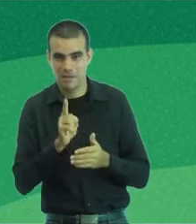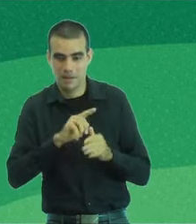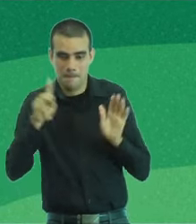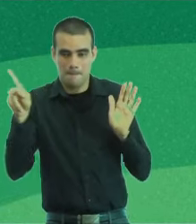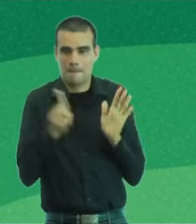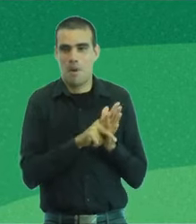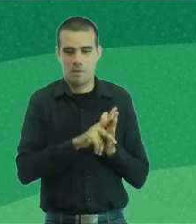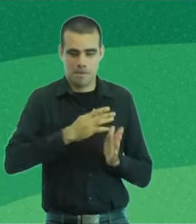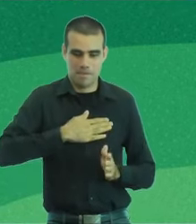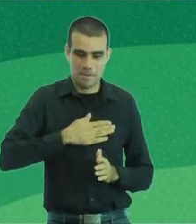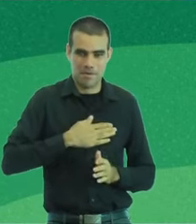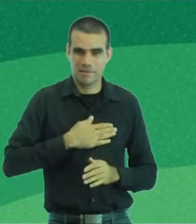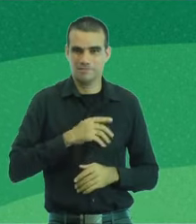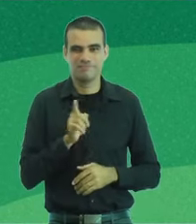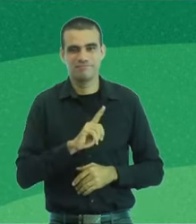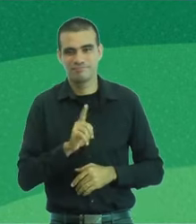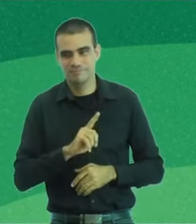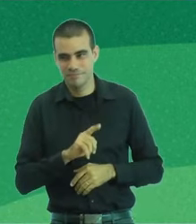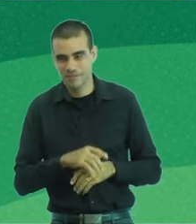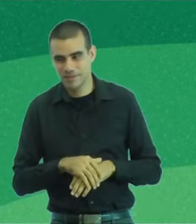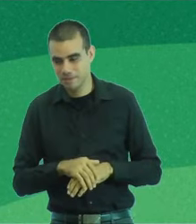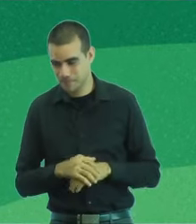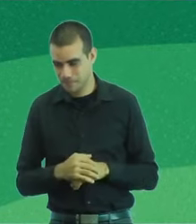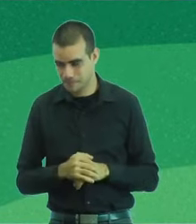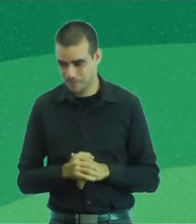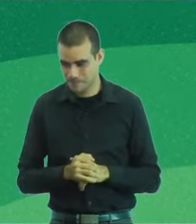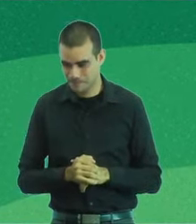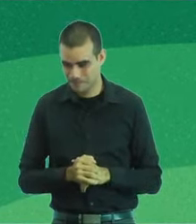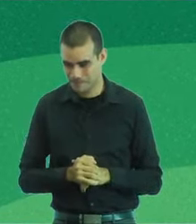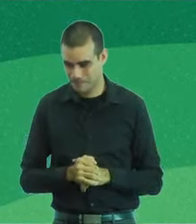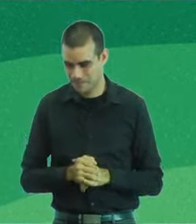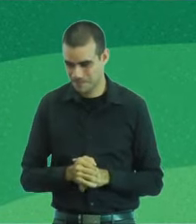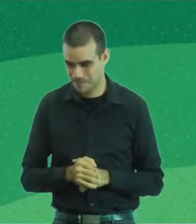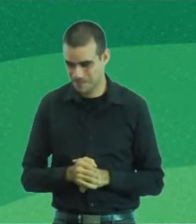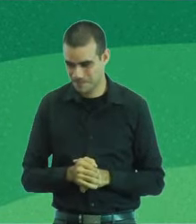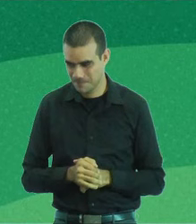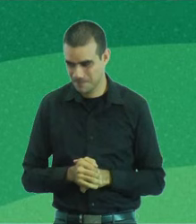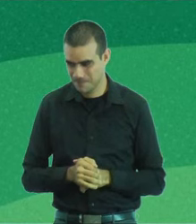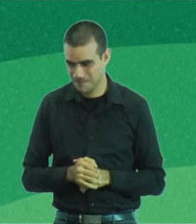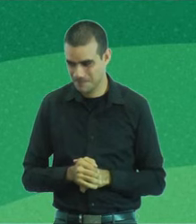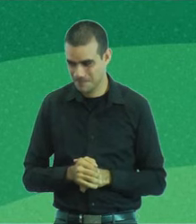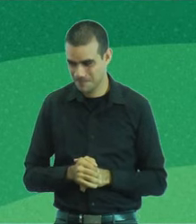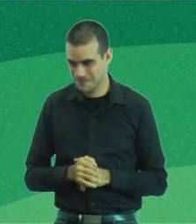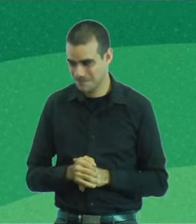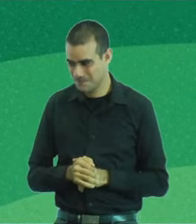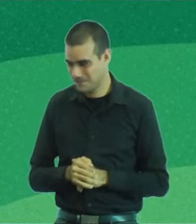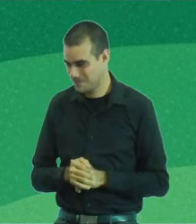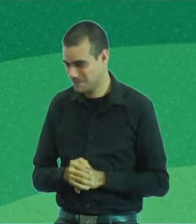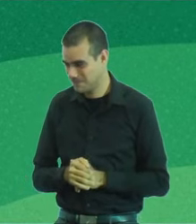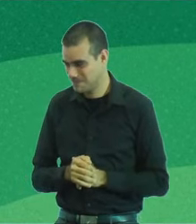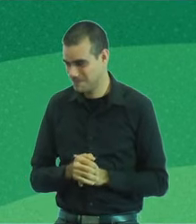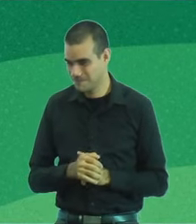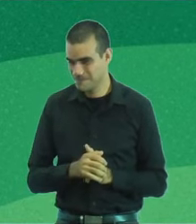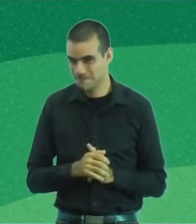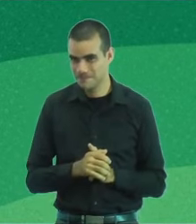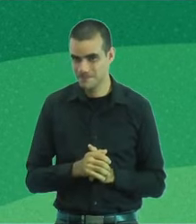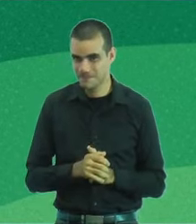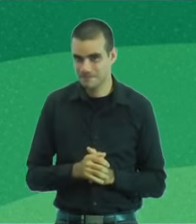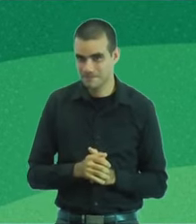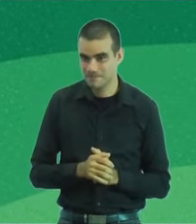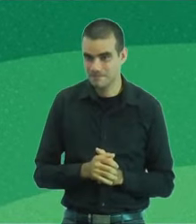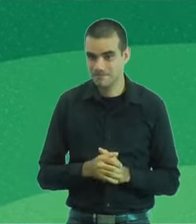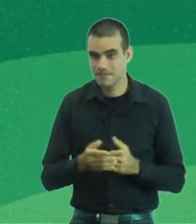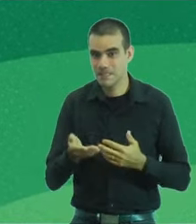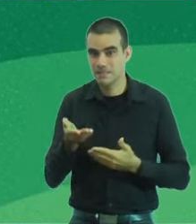Mas é bem legal Sabe ali legal de novo só poder